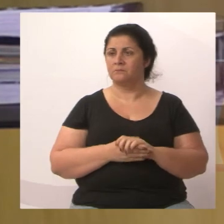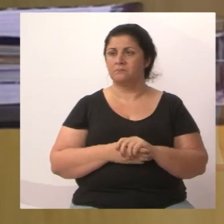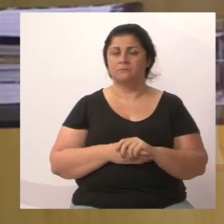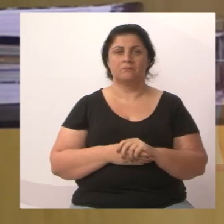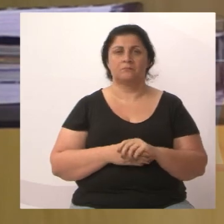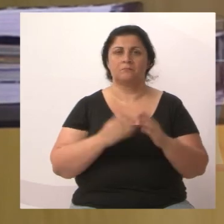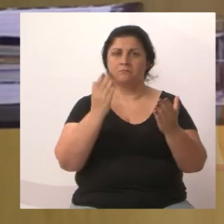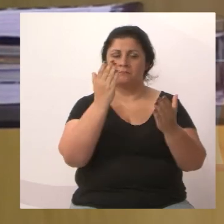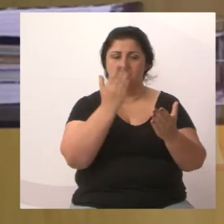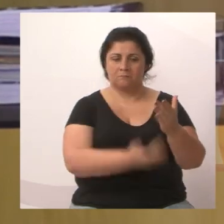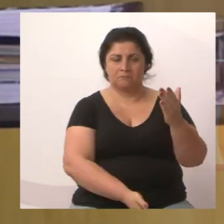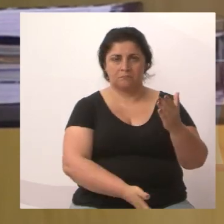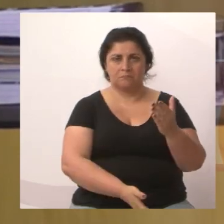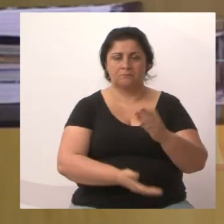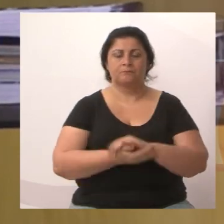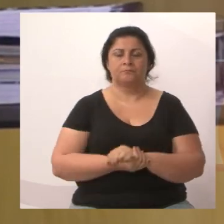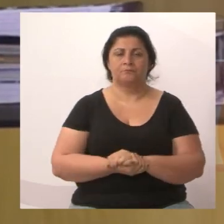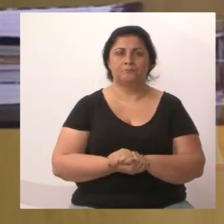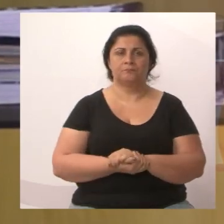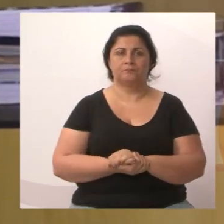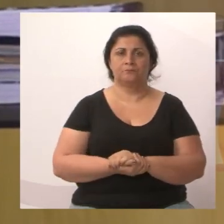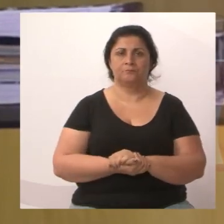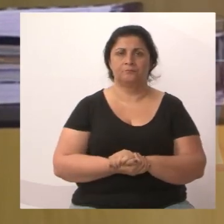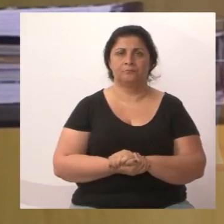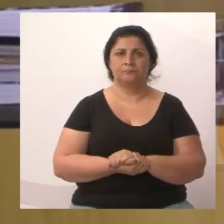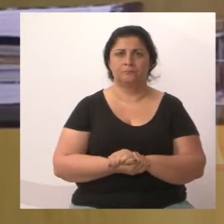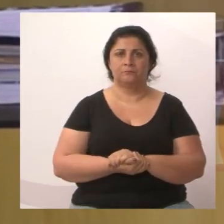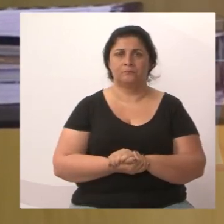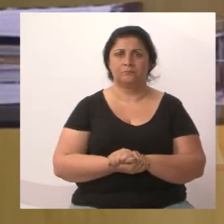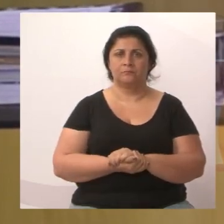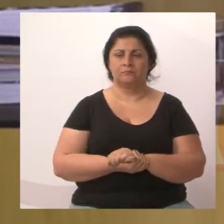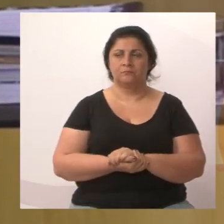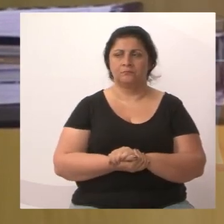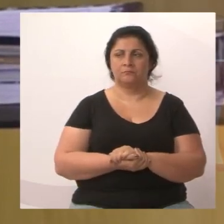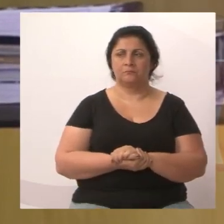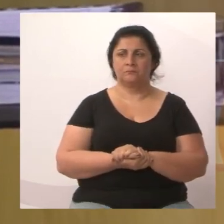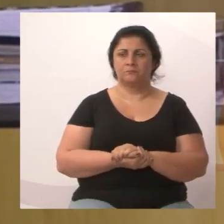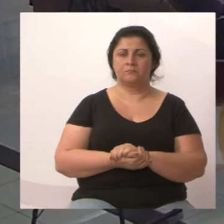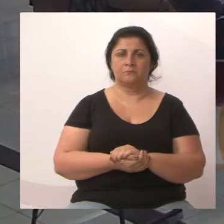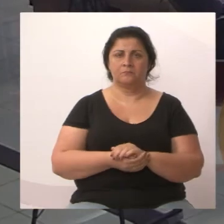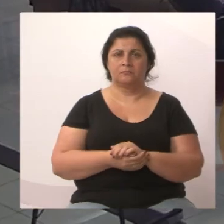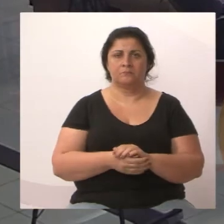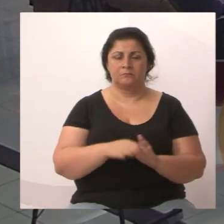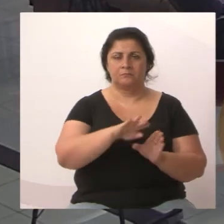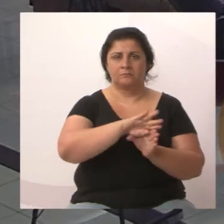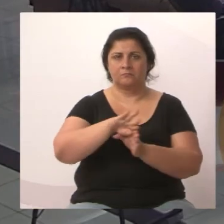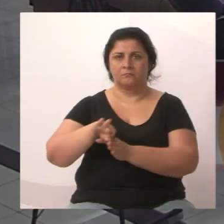rejeitadas. Próximo projeto.